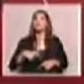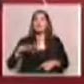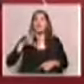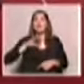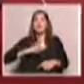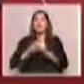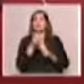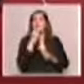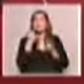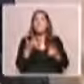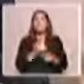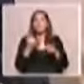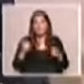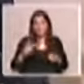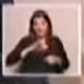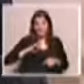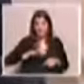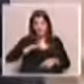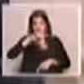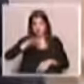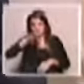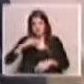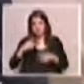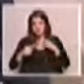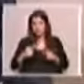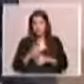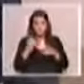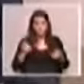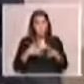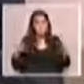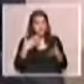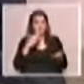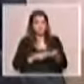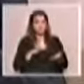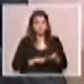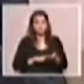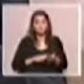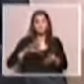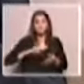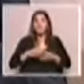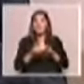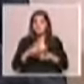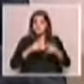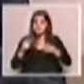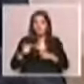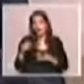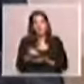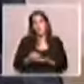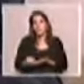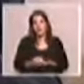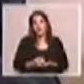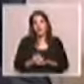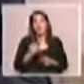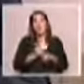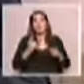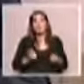queijo, se calhar porque é que o queijo Serra da Estrela é pouco consumido. Se somos a maior parte dos restaurantes e perguntamos por queijo Serra da Estrela, não têm queijo Serra da Estrela.